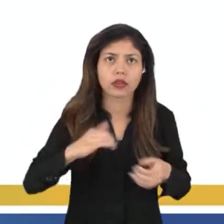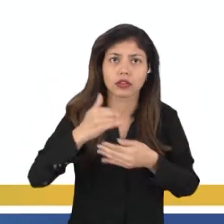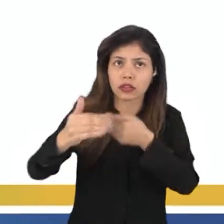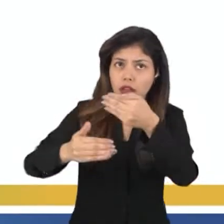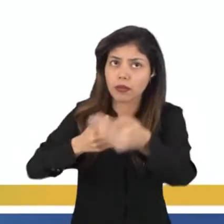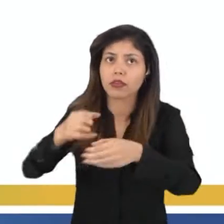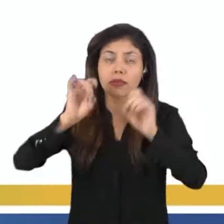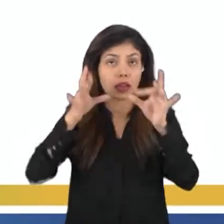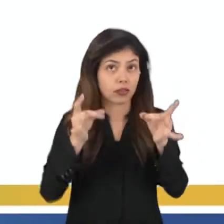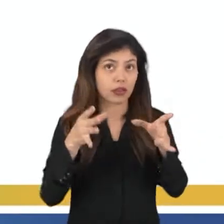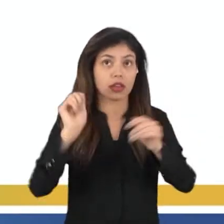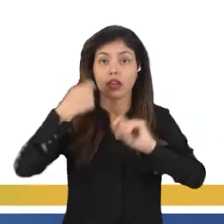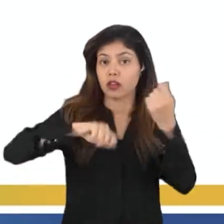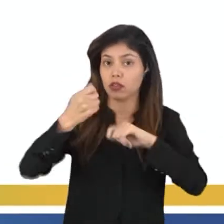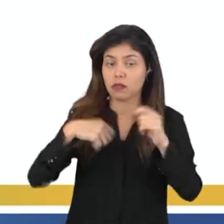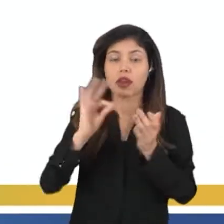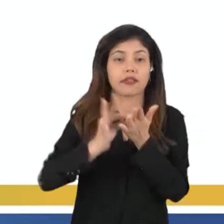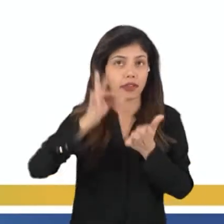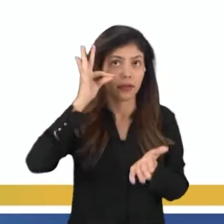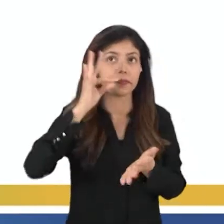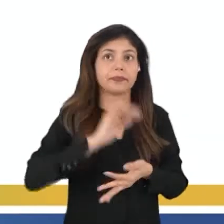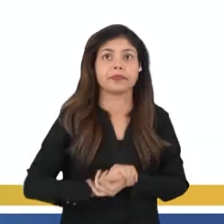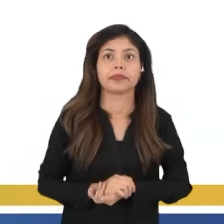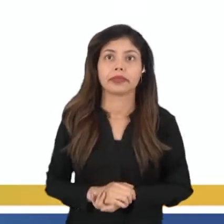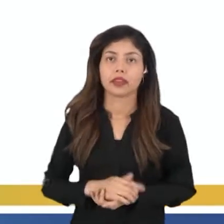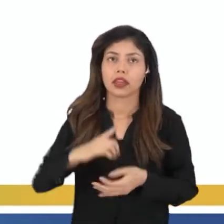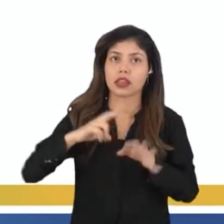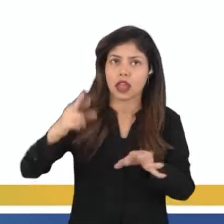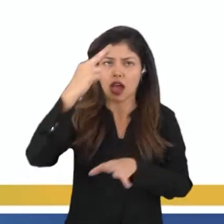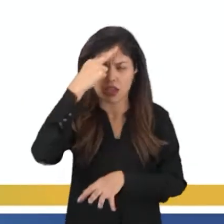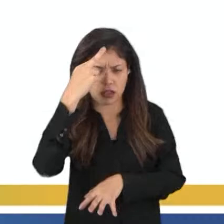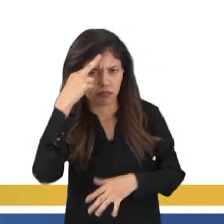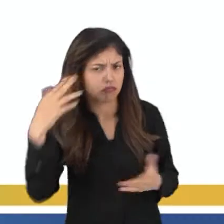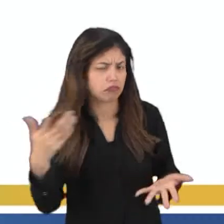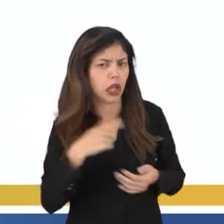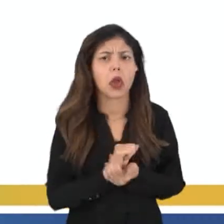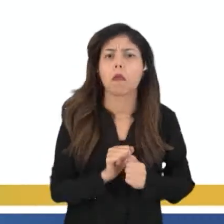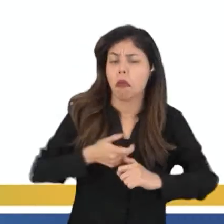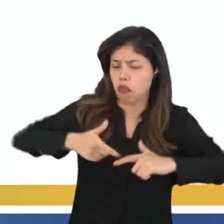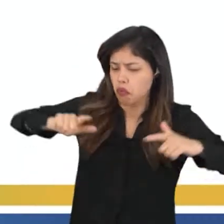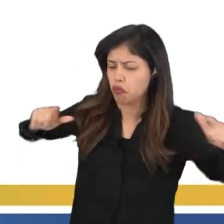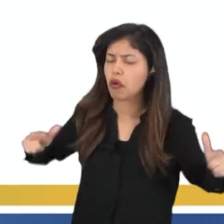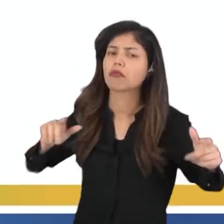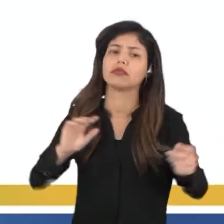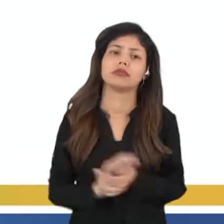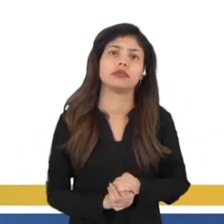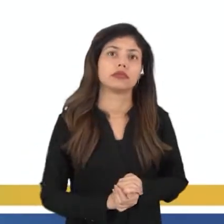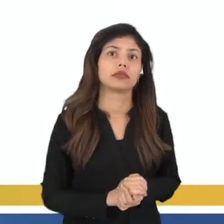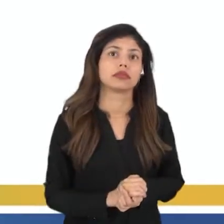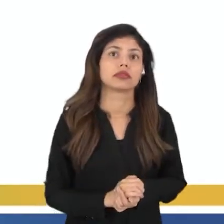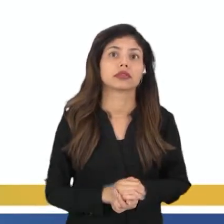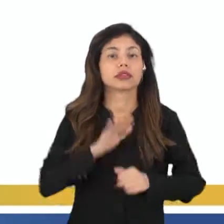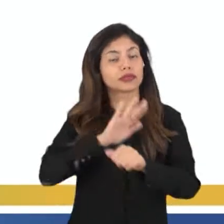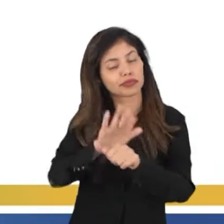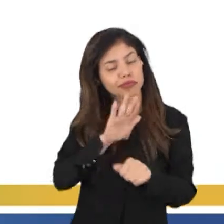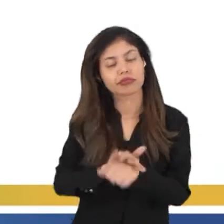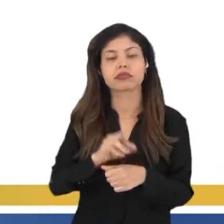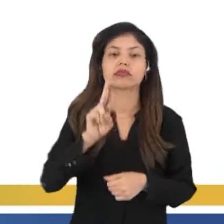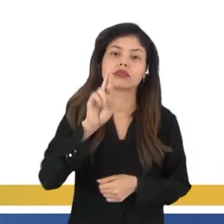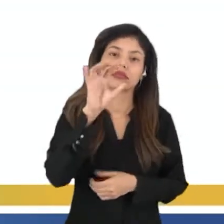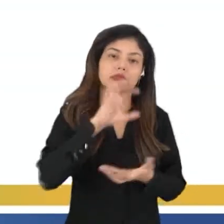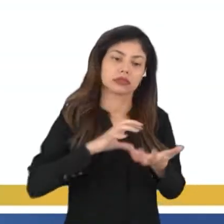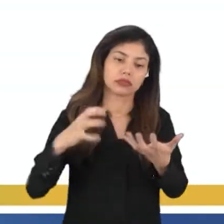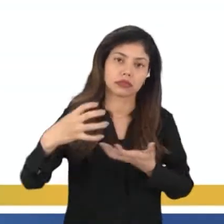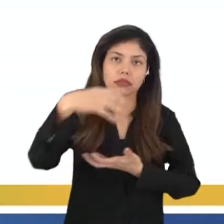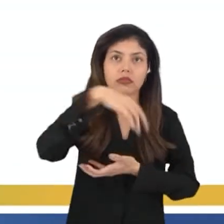estruturava os deslocamentos de mercadorias da economia cafeeira, sendo por essa razão bastante consolidado na região sudeste,